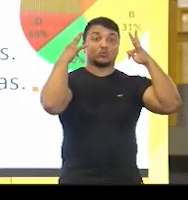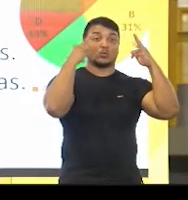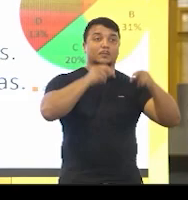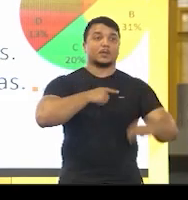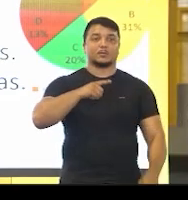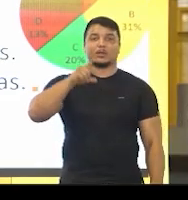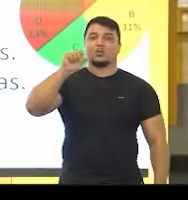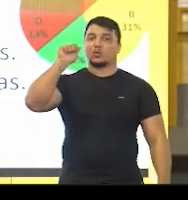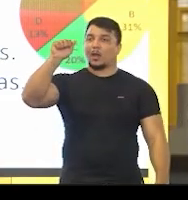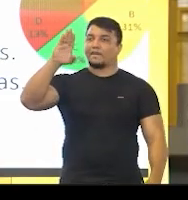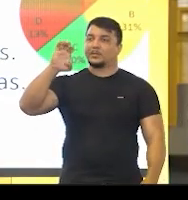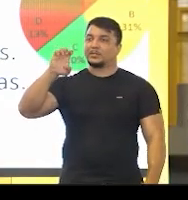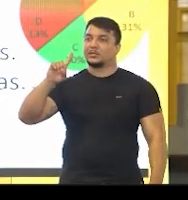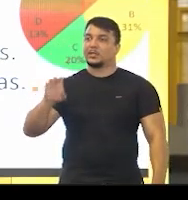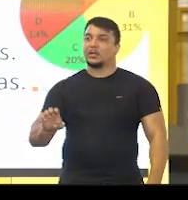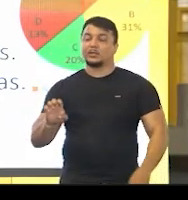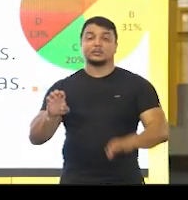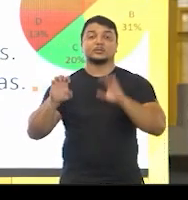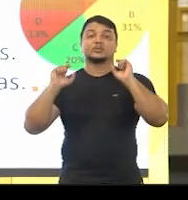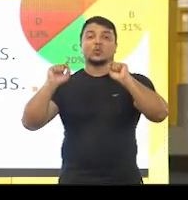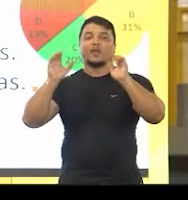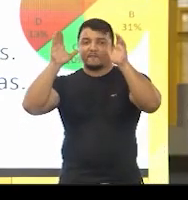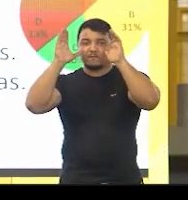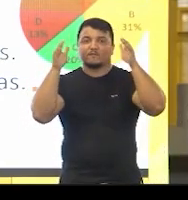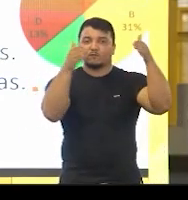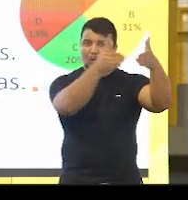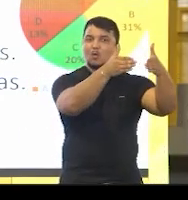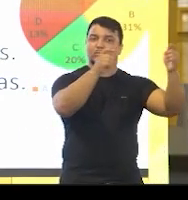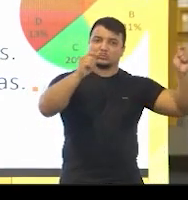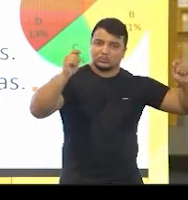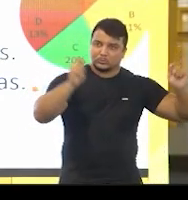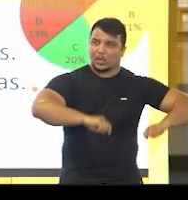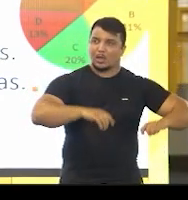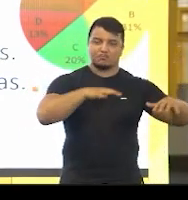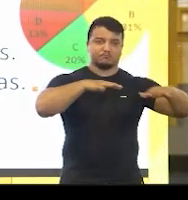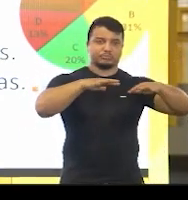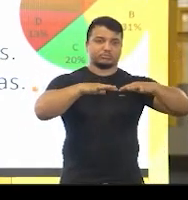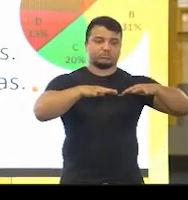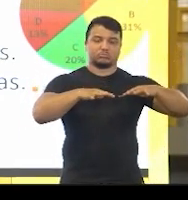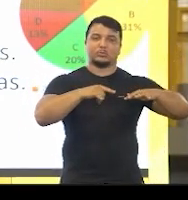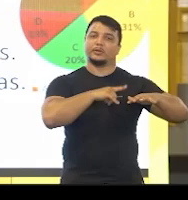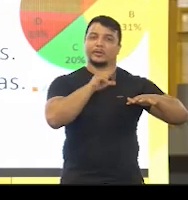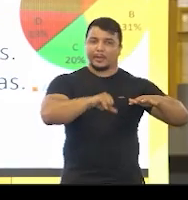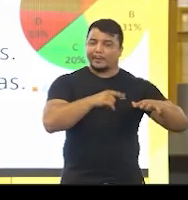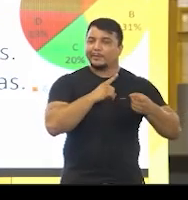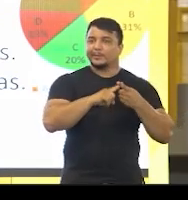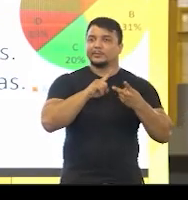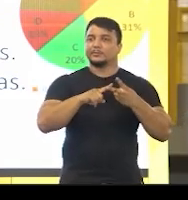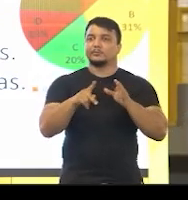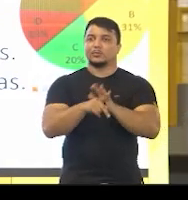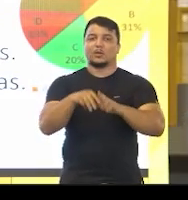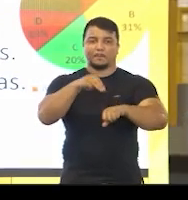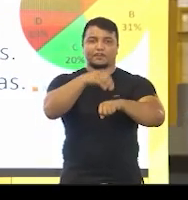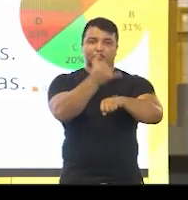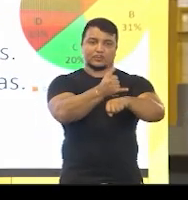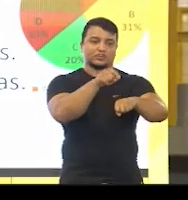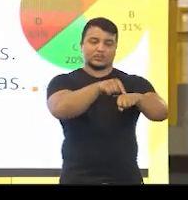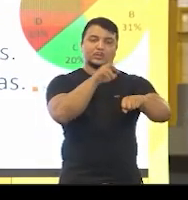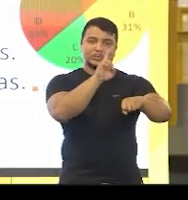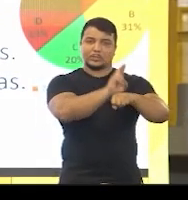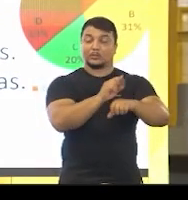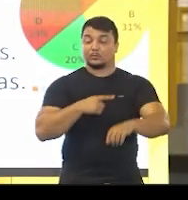as opções, elas fazem referência ao assunto. Abalos sísmicos, jazidas de minerais